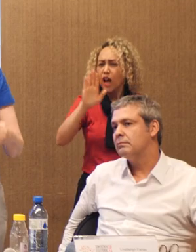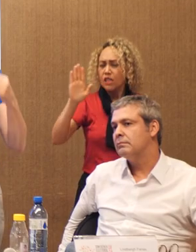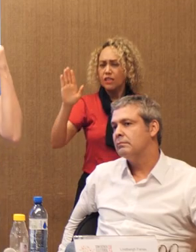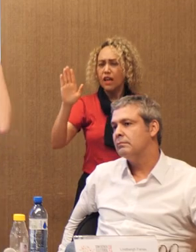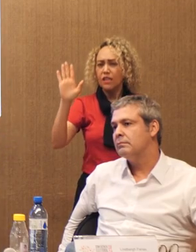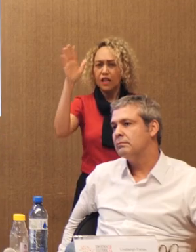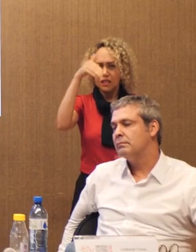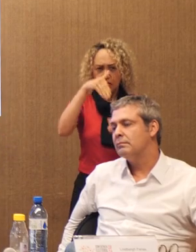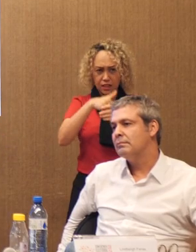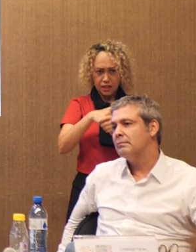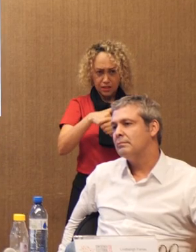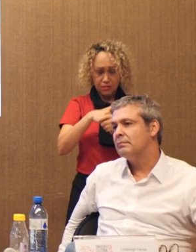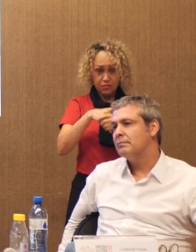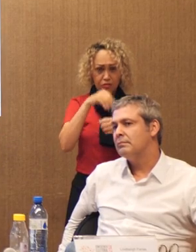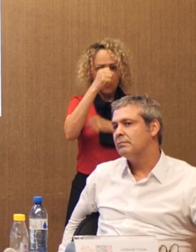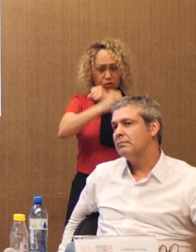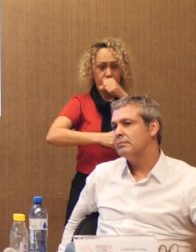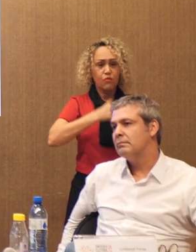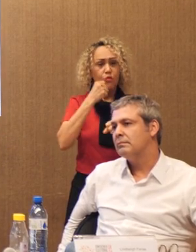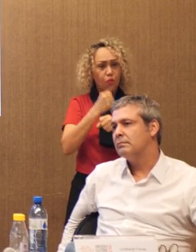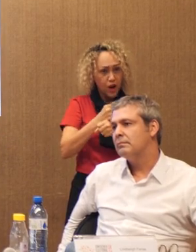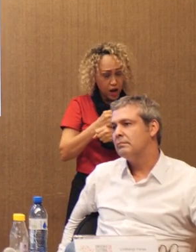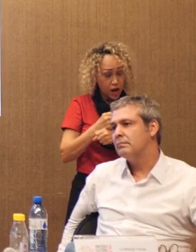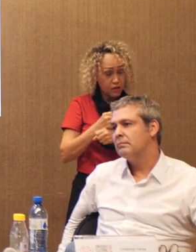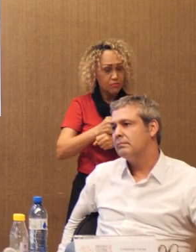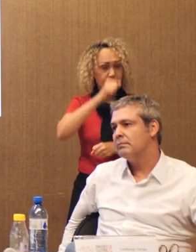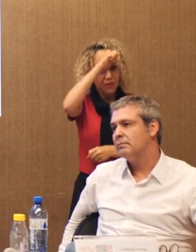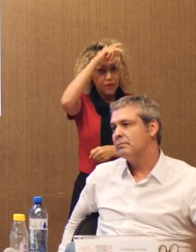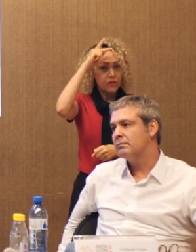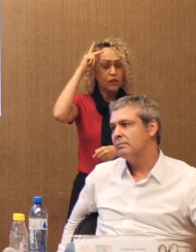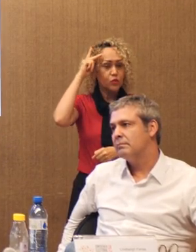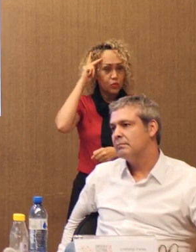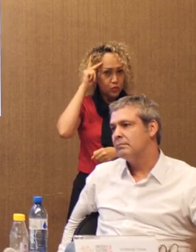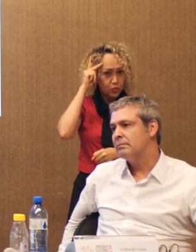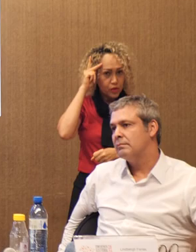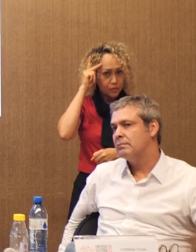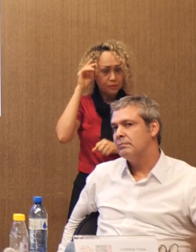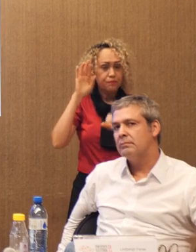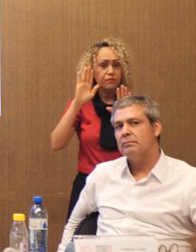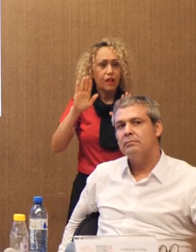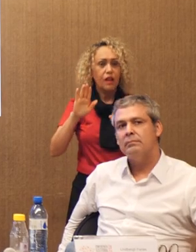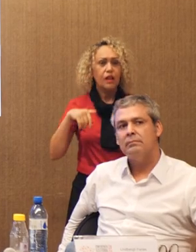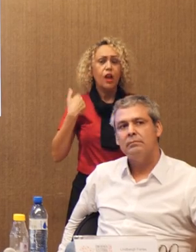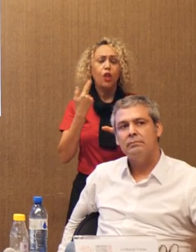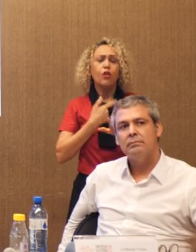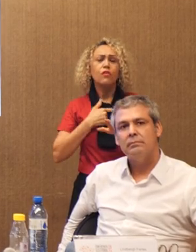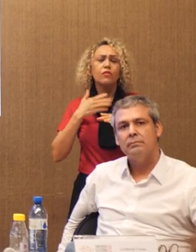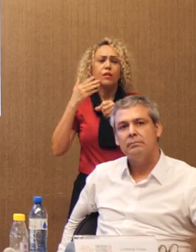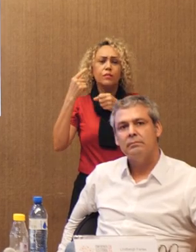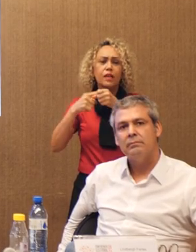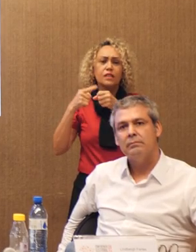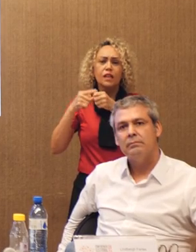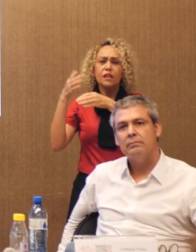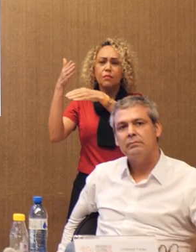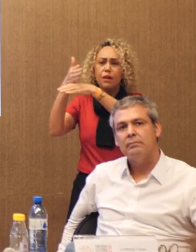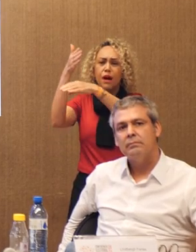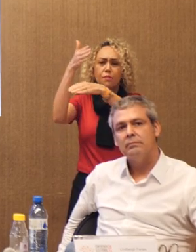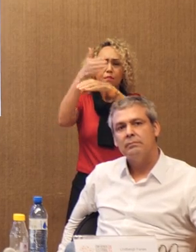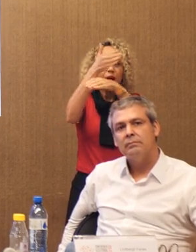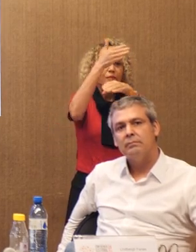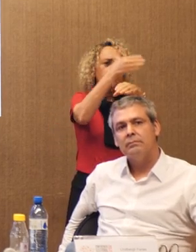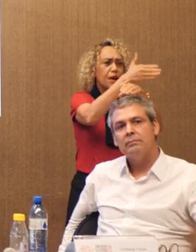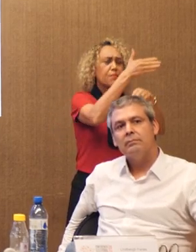momento de abordagem da cidade para potencializar o nosso projeto local e global,